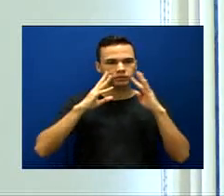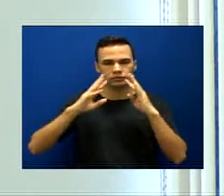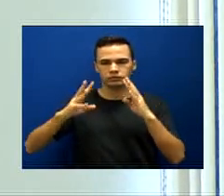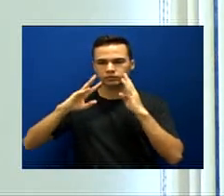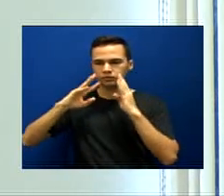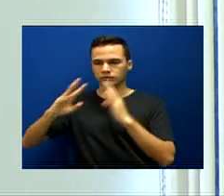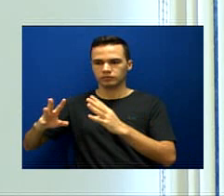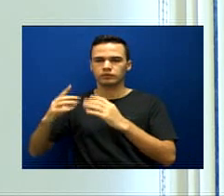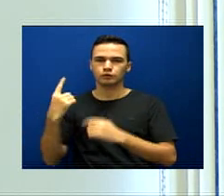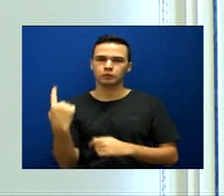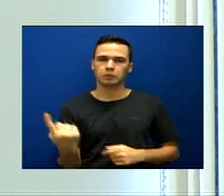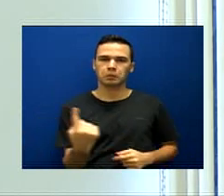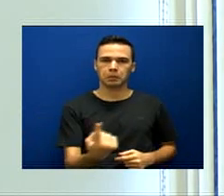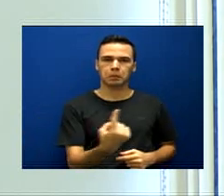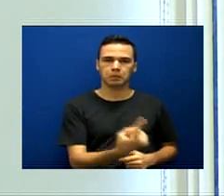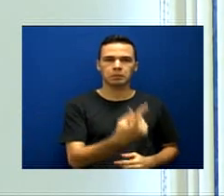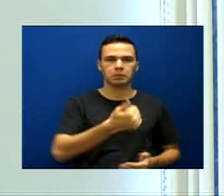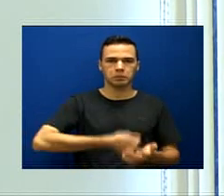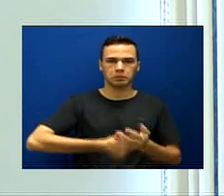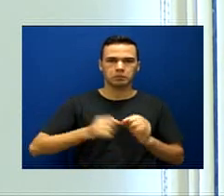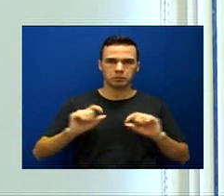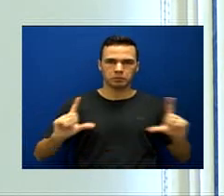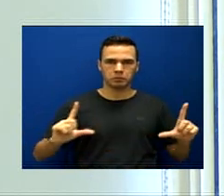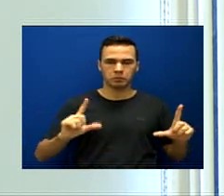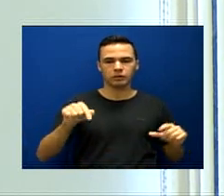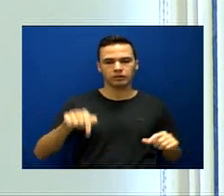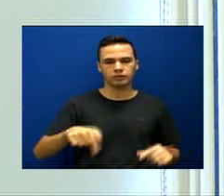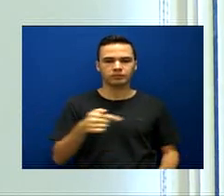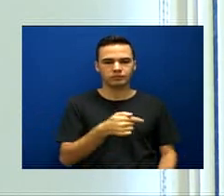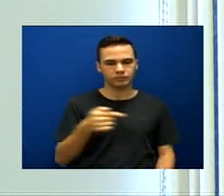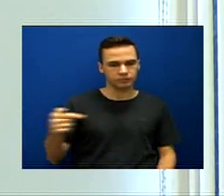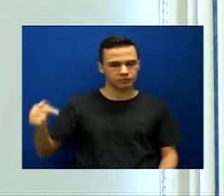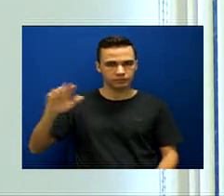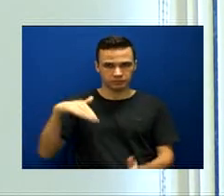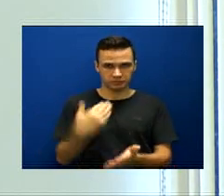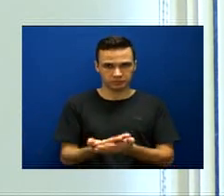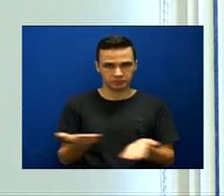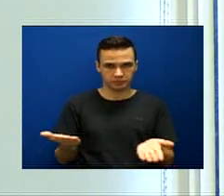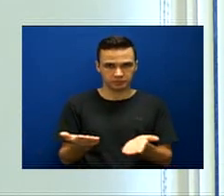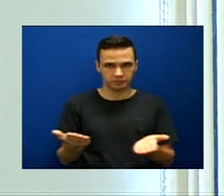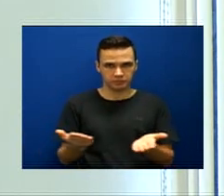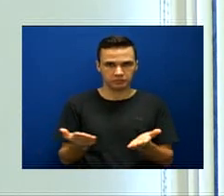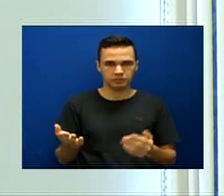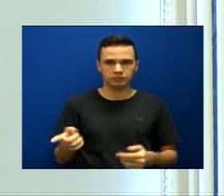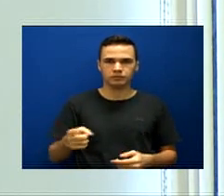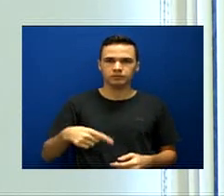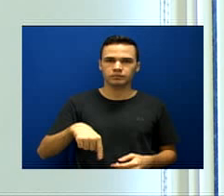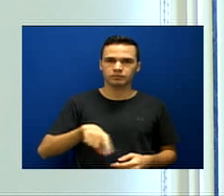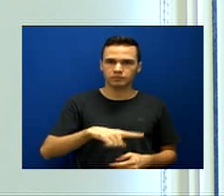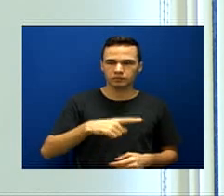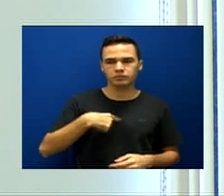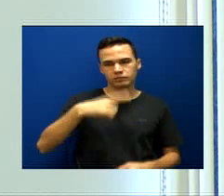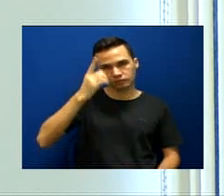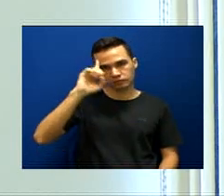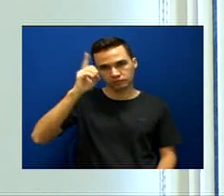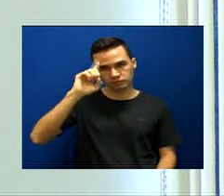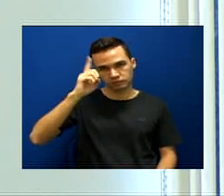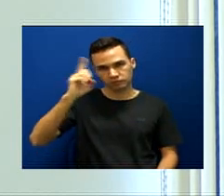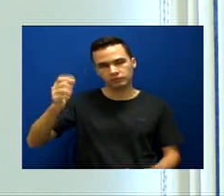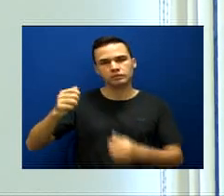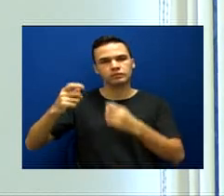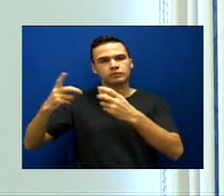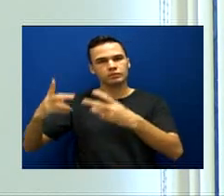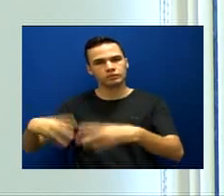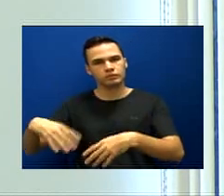colegas. E essas últimas semanas, colegas, nós tivemos contatos quase que diários, explicando.